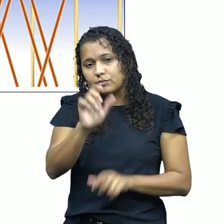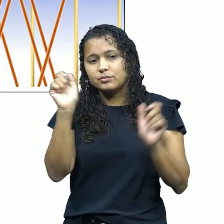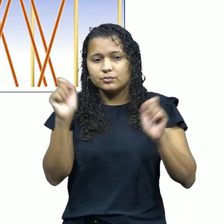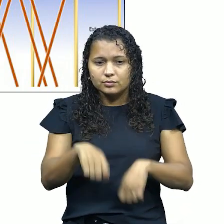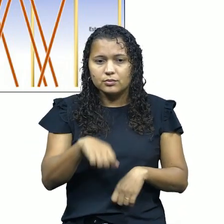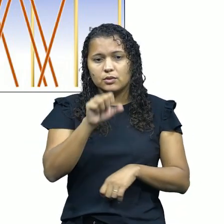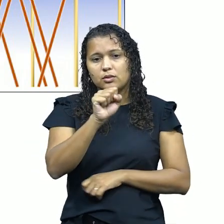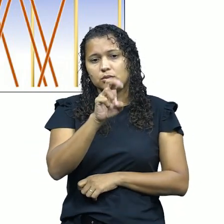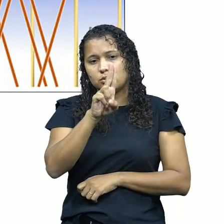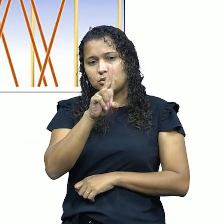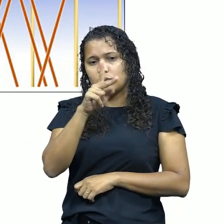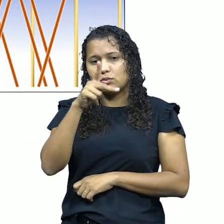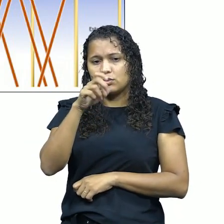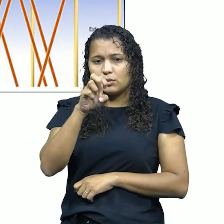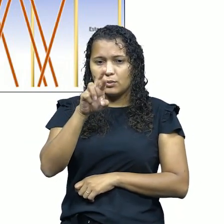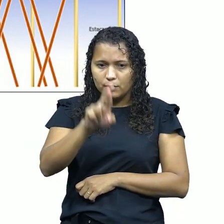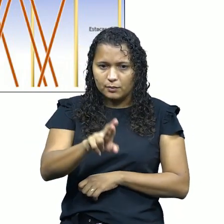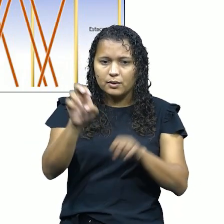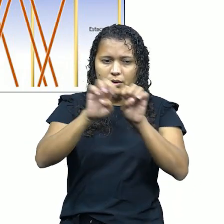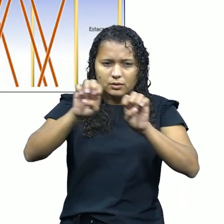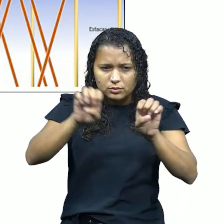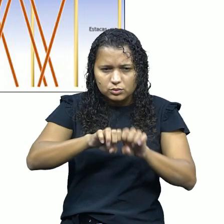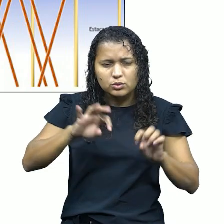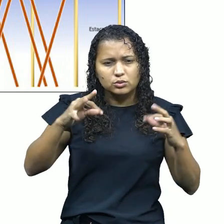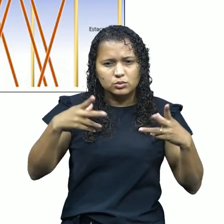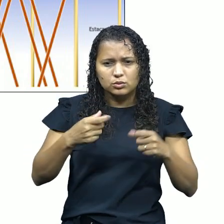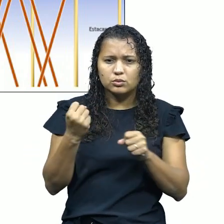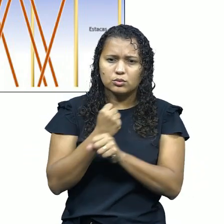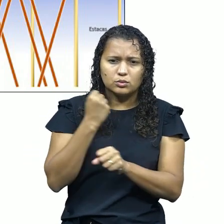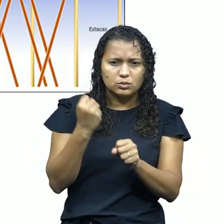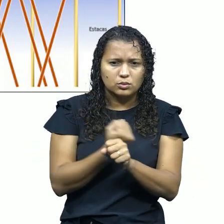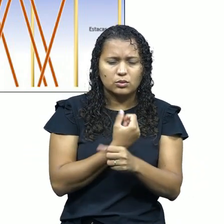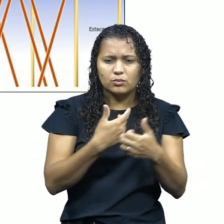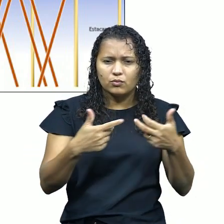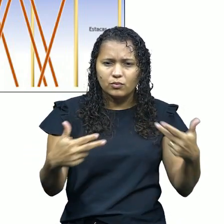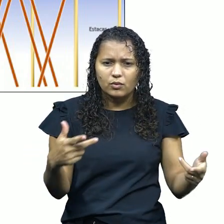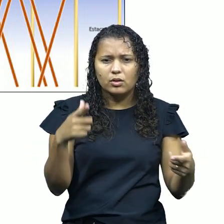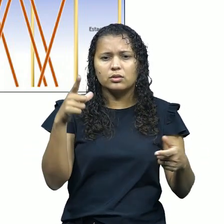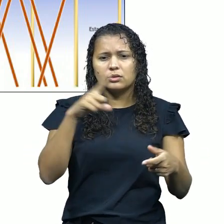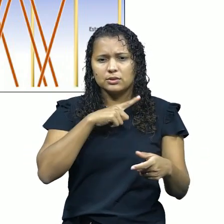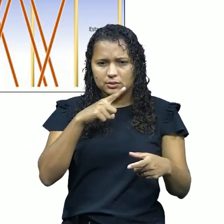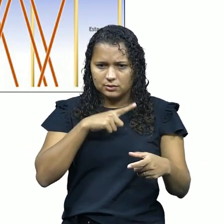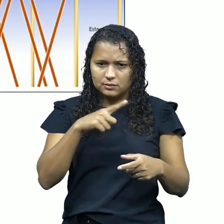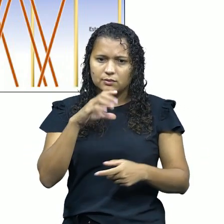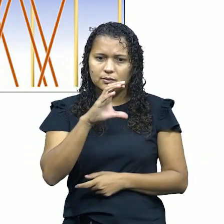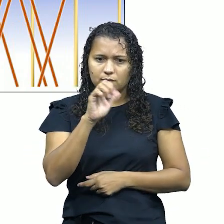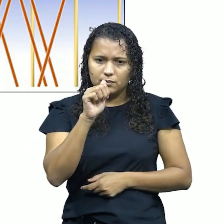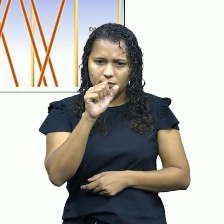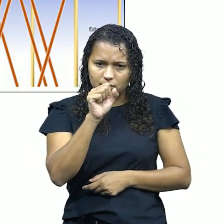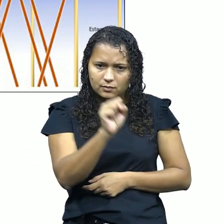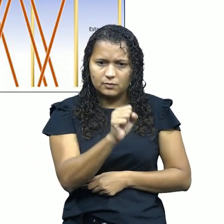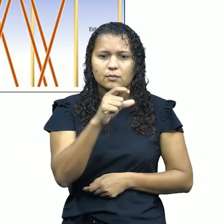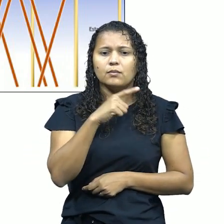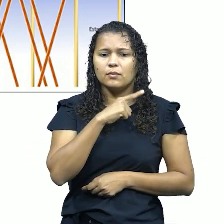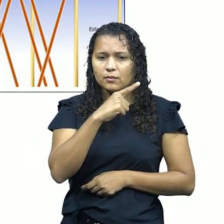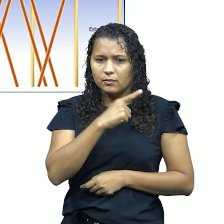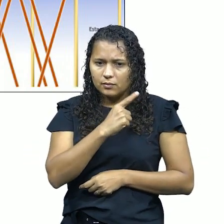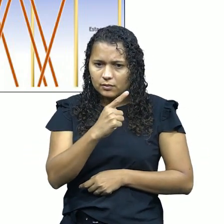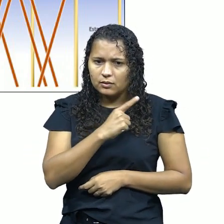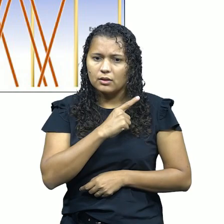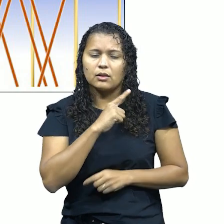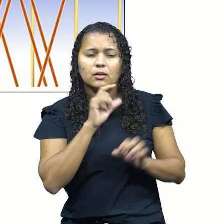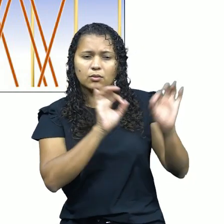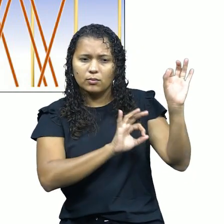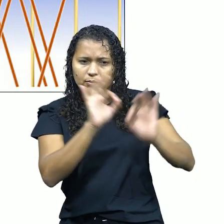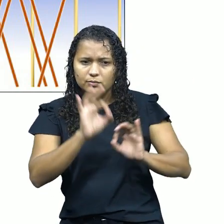é considerado superestrutura toda obra e elemento que seja executada sobre a linha do cais e pavimento. Já